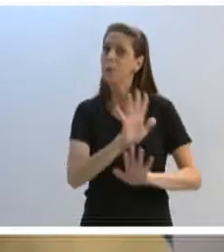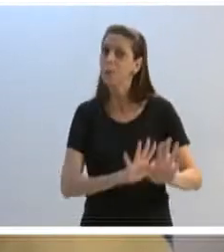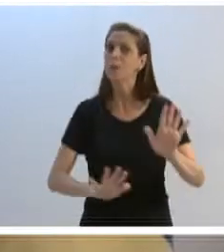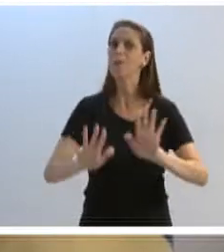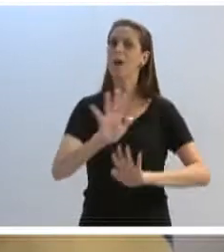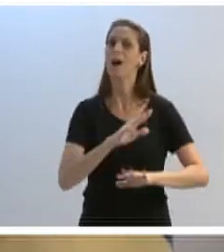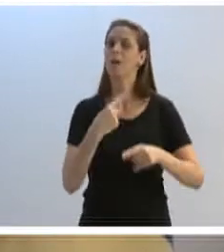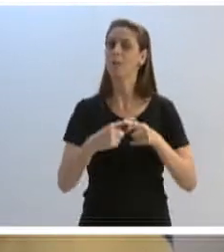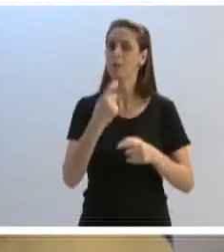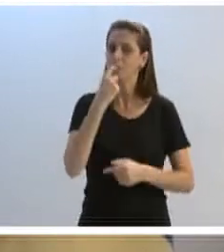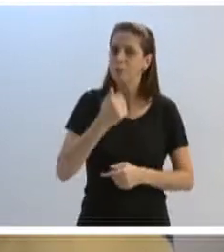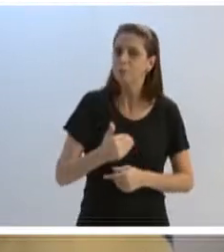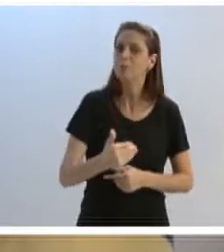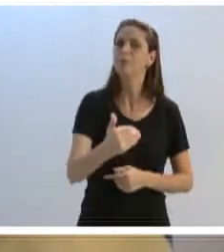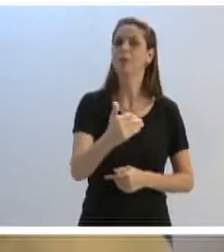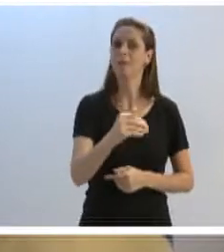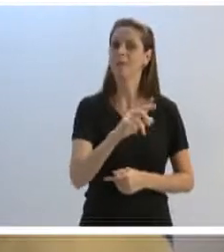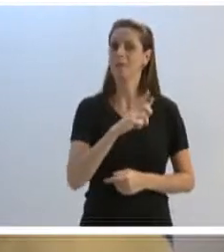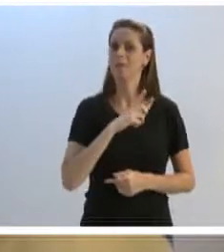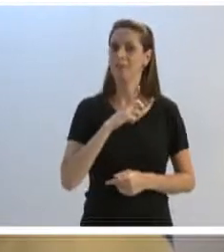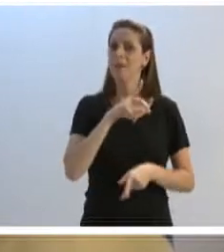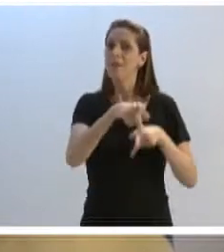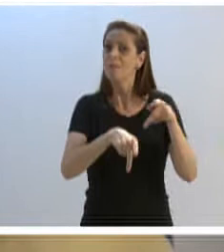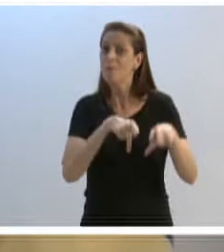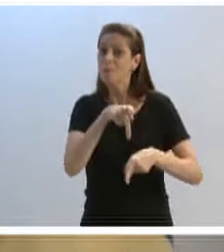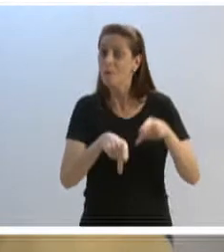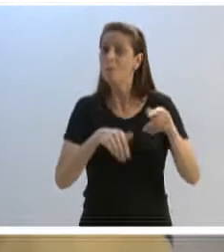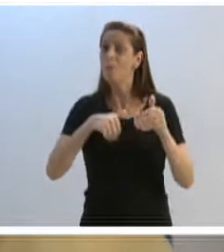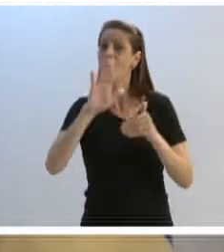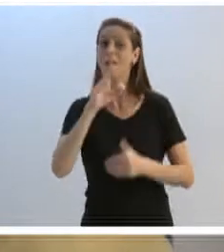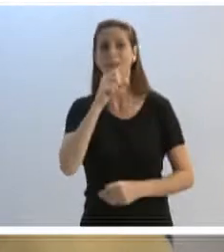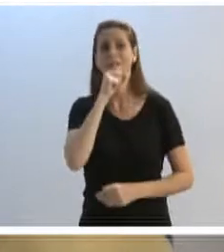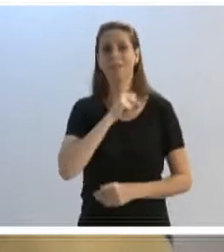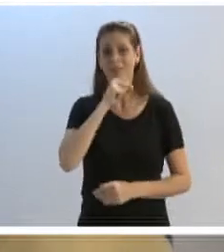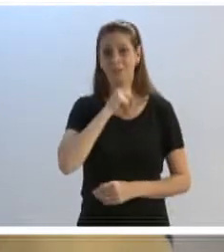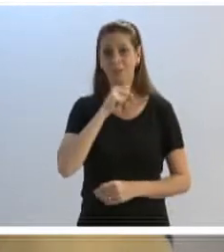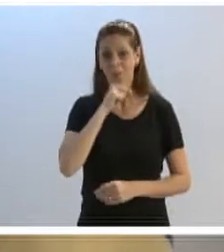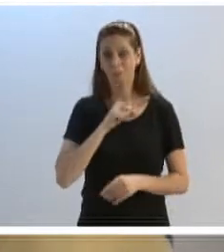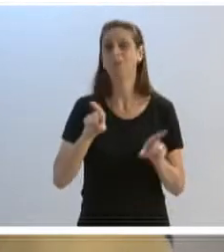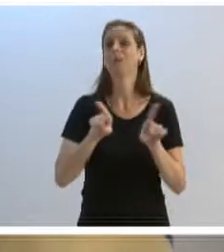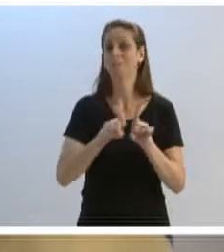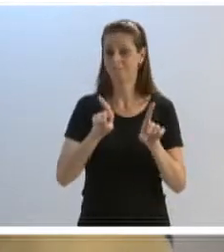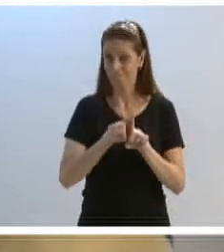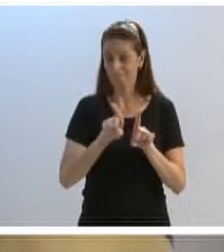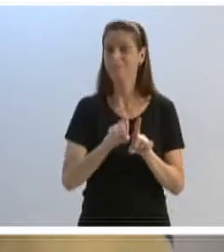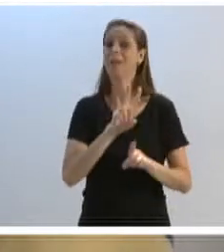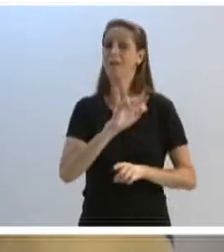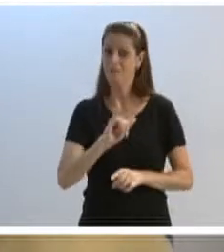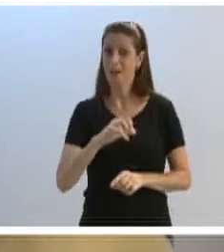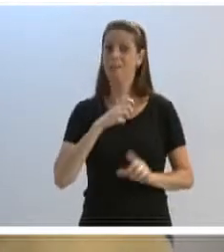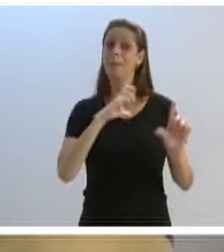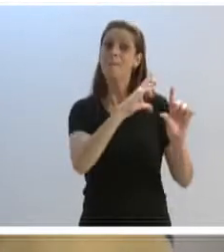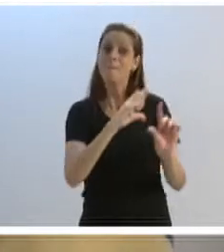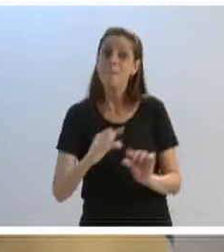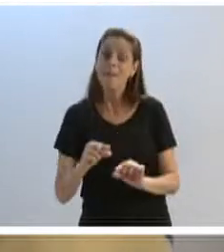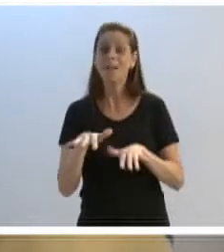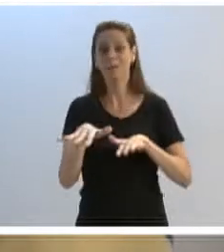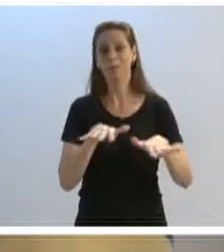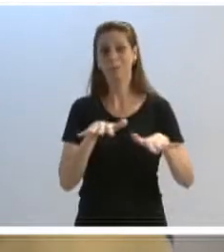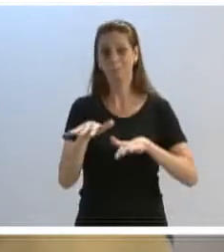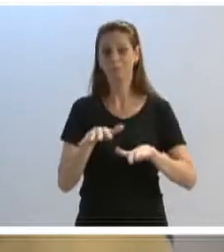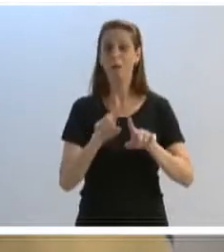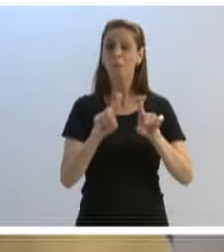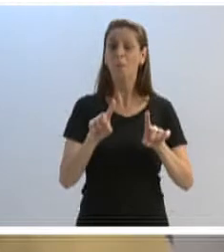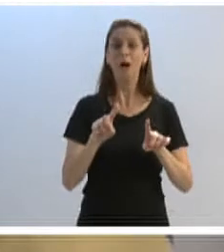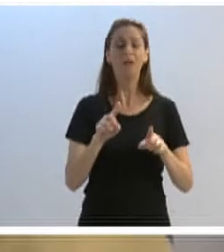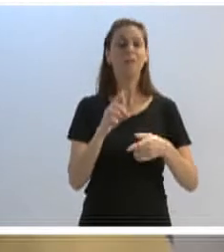em breve teremos uma população mais idosa e, consequentemente, com maior mobilidade reduzida, e pouco está sendo feito